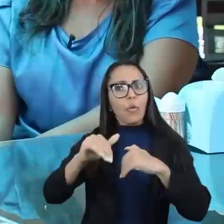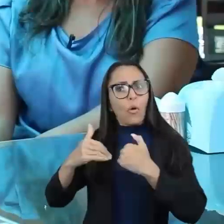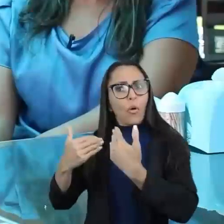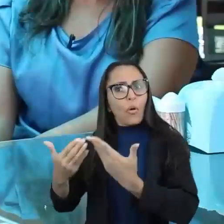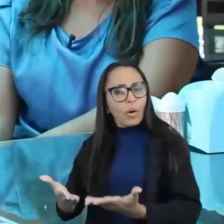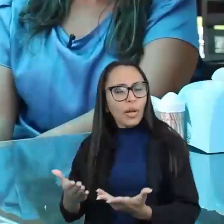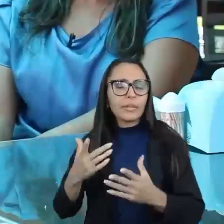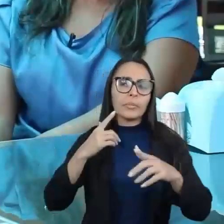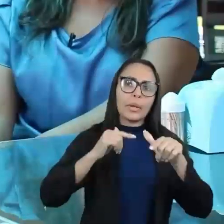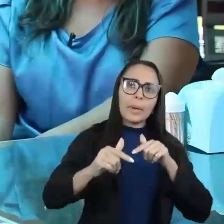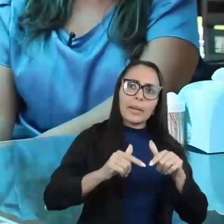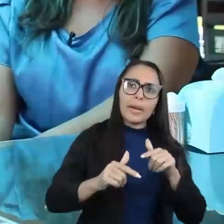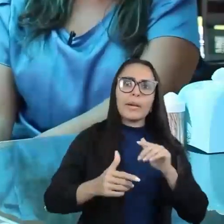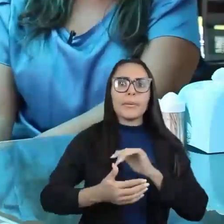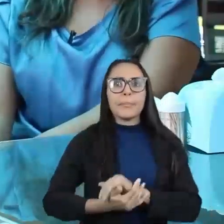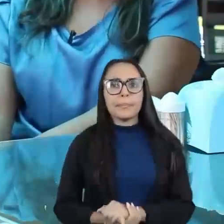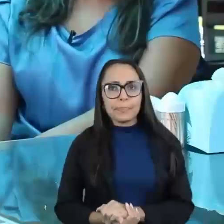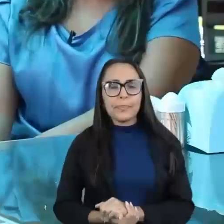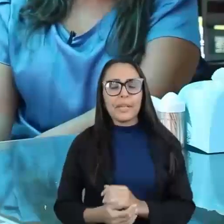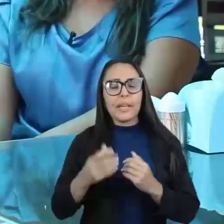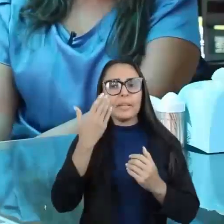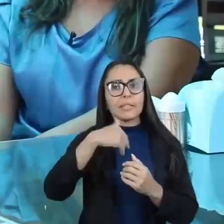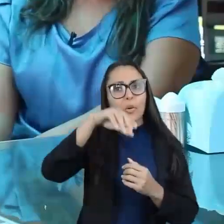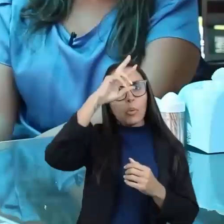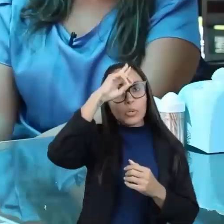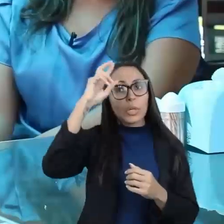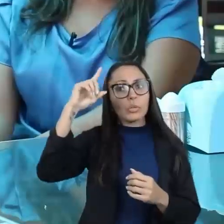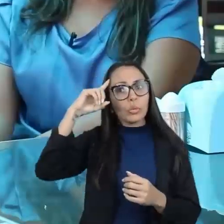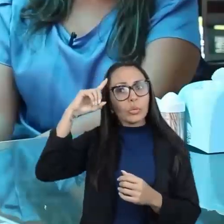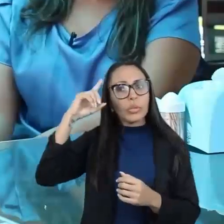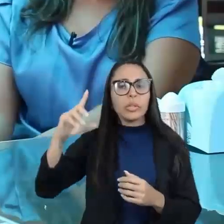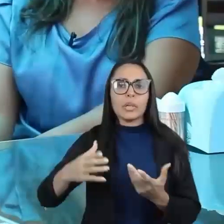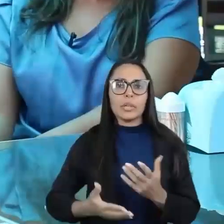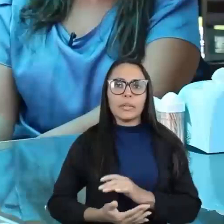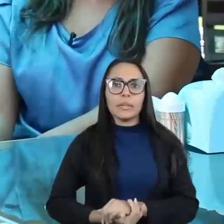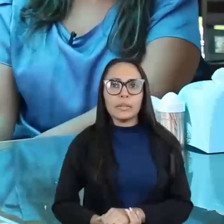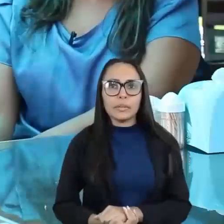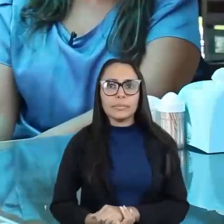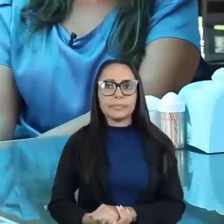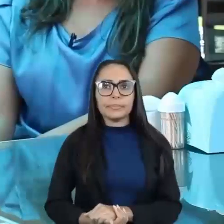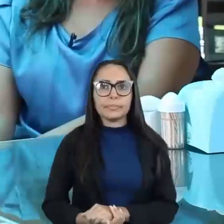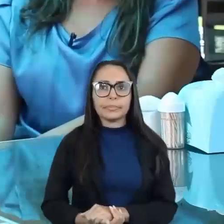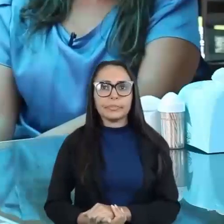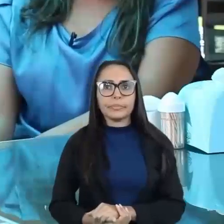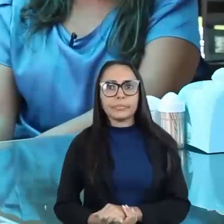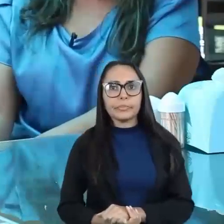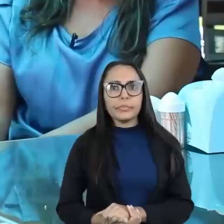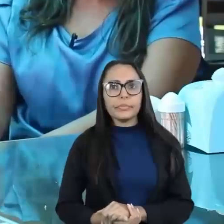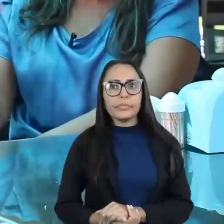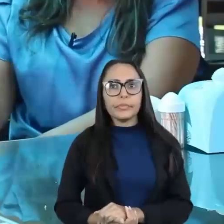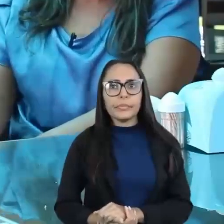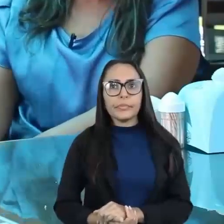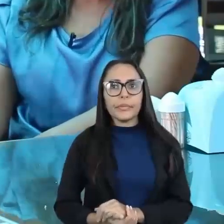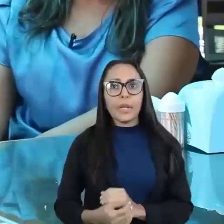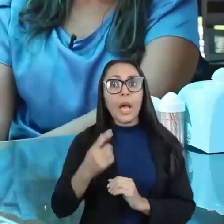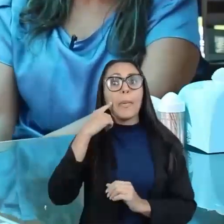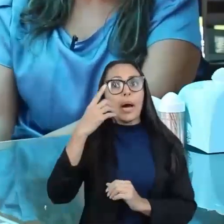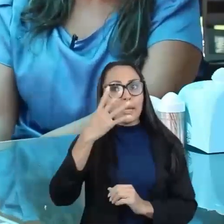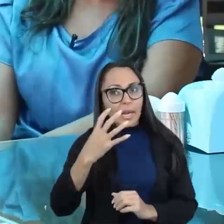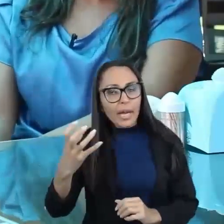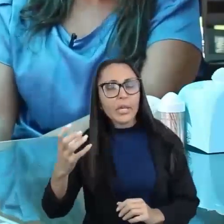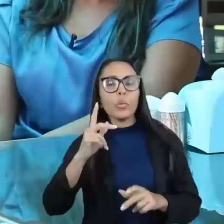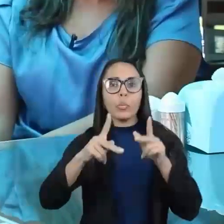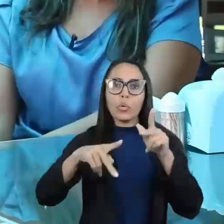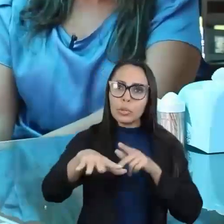cidade. Então eles almoçam fora todos os dias. Aí implantamos vários vouchers cartões de refeição e Para tal. atrair esse outro Pra público, atrair.